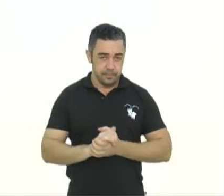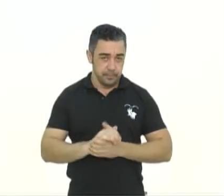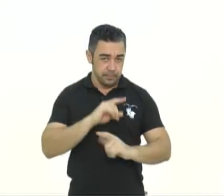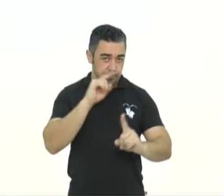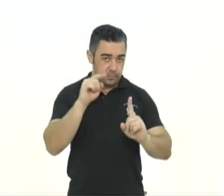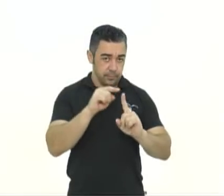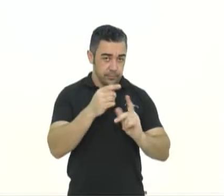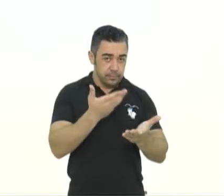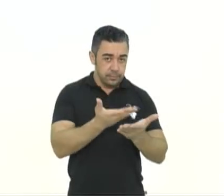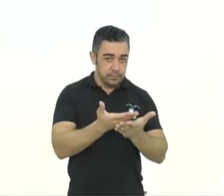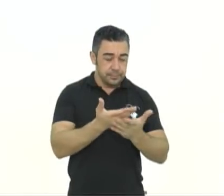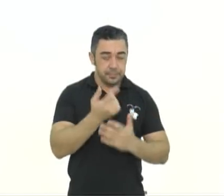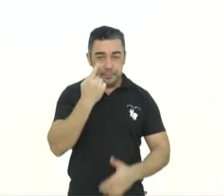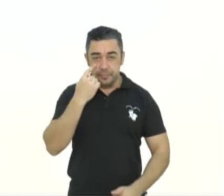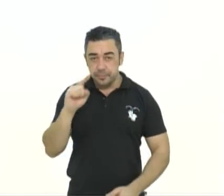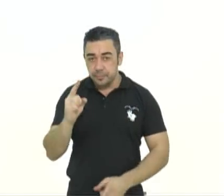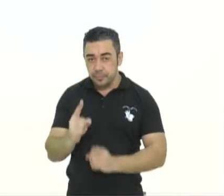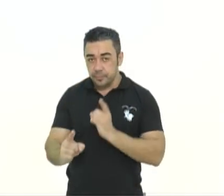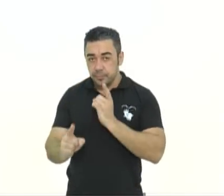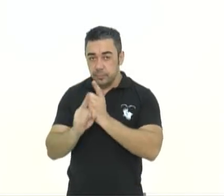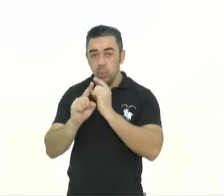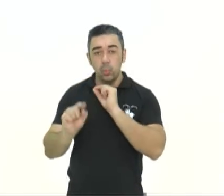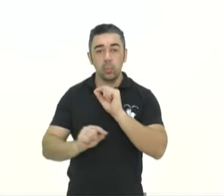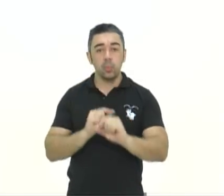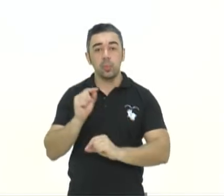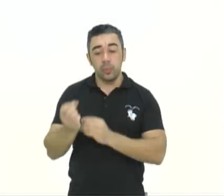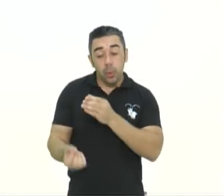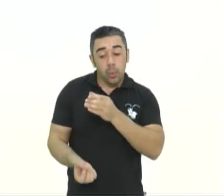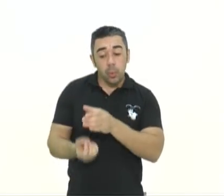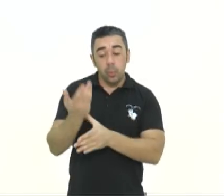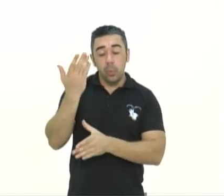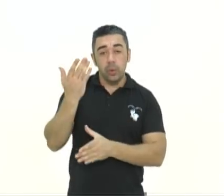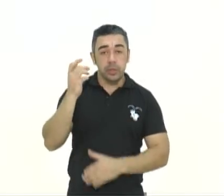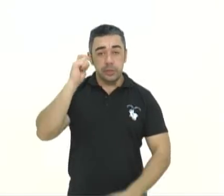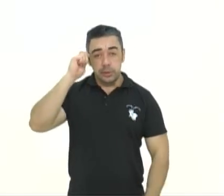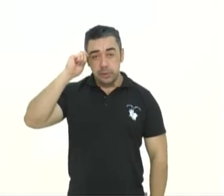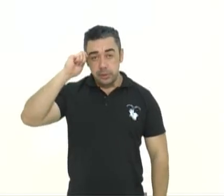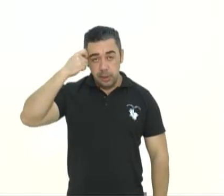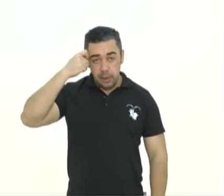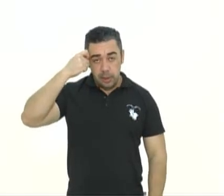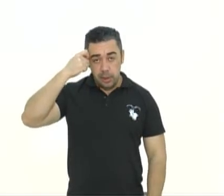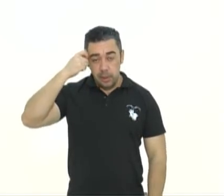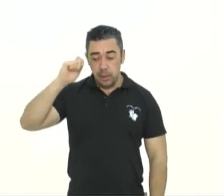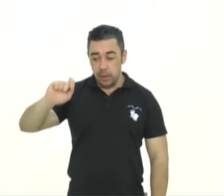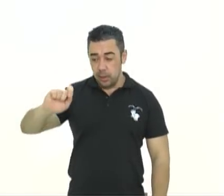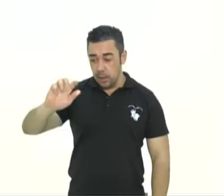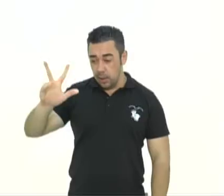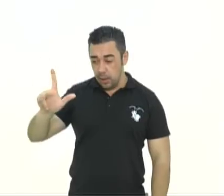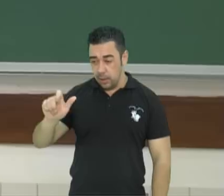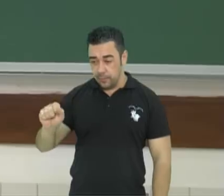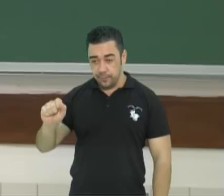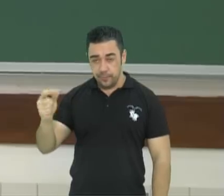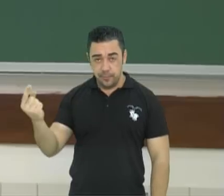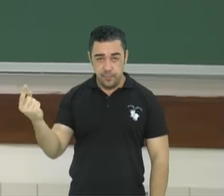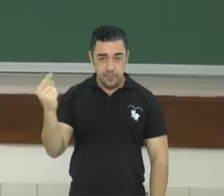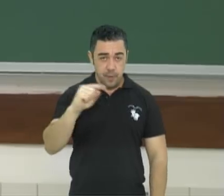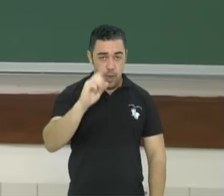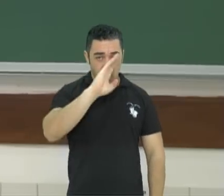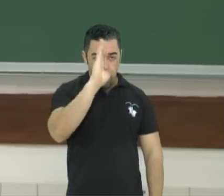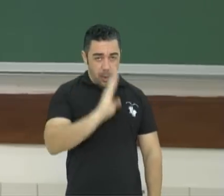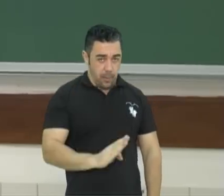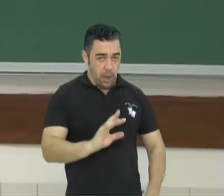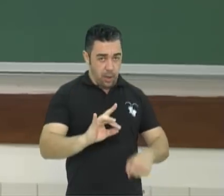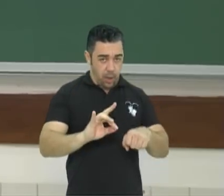então identificar a origem desses africanos trazidos para o Brasil. A gente já fez alguns comentários sobre isso nas aulas